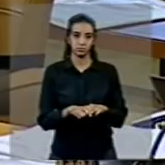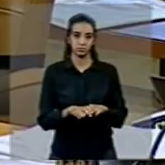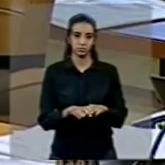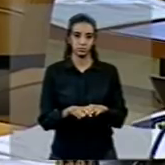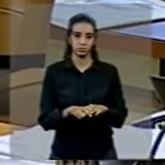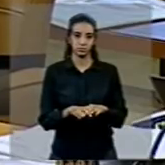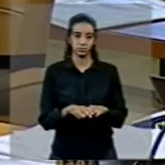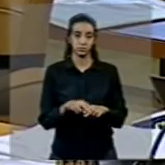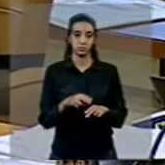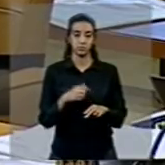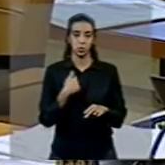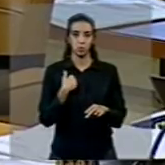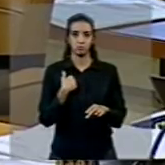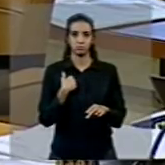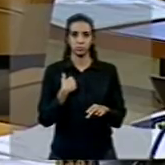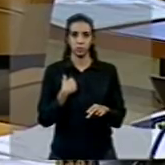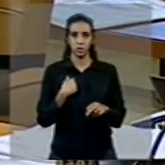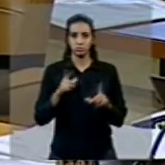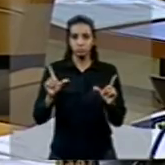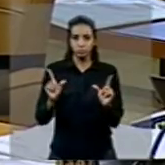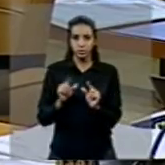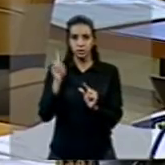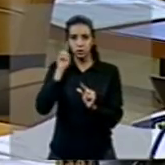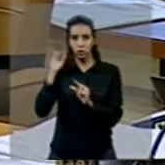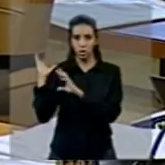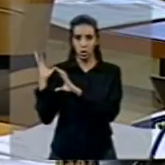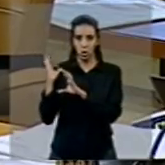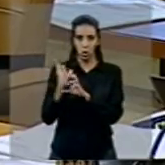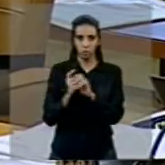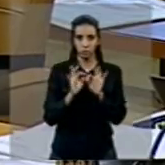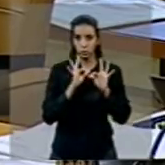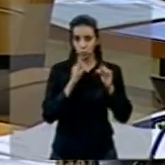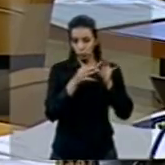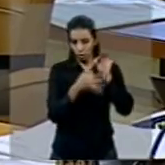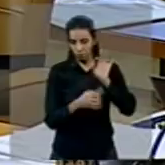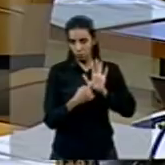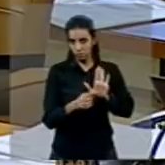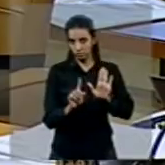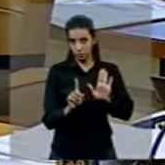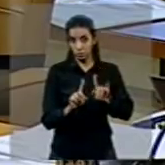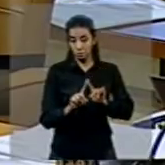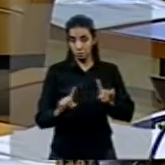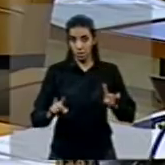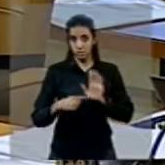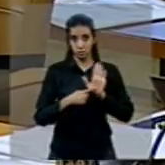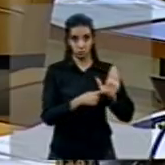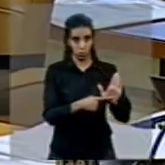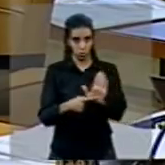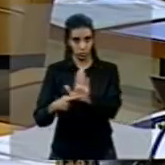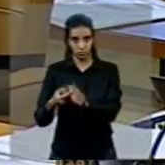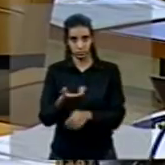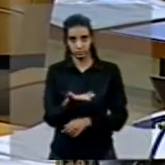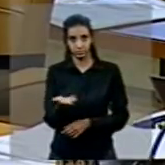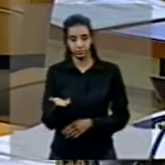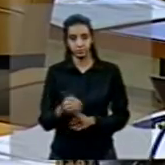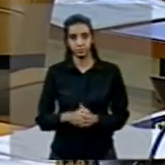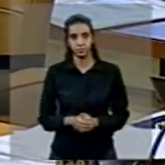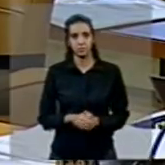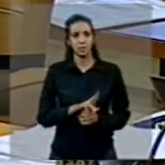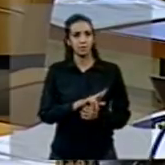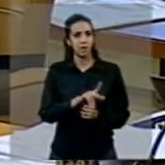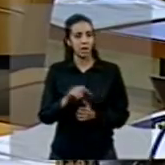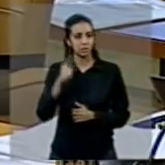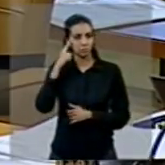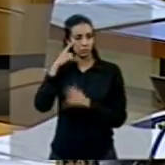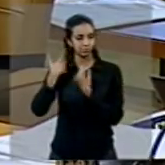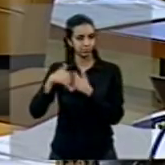breve percurso histórico que vou me escusar de apresentar, mas trago à colação inúmeras reflexões que